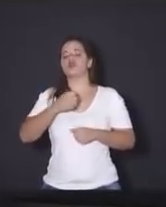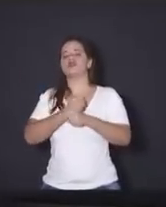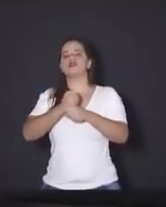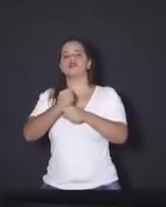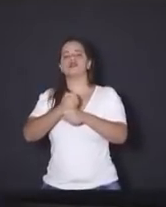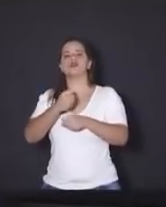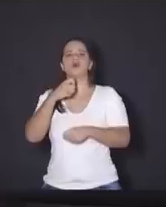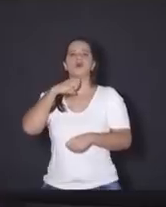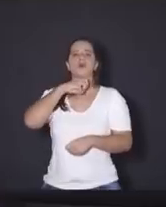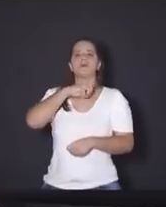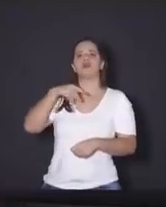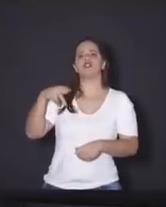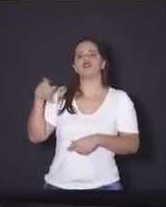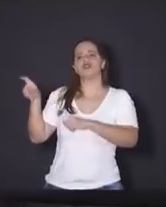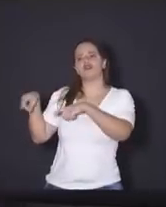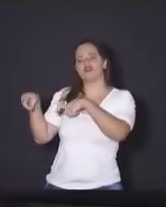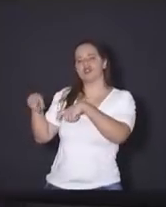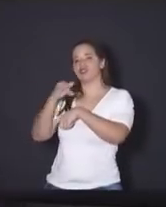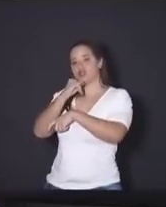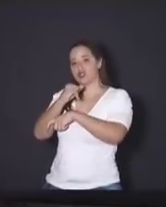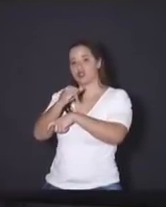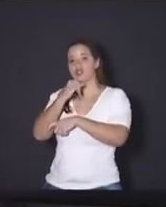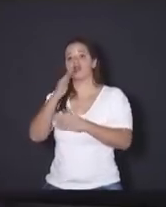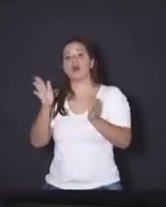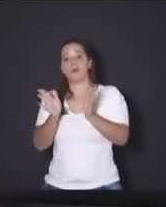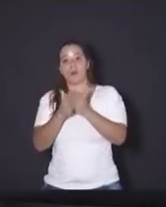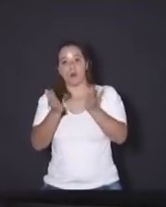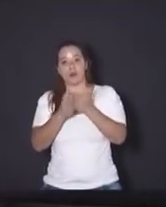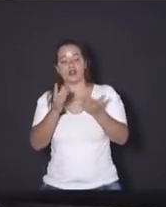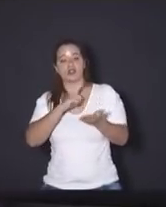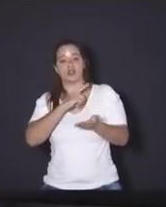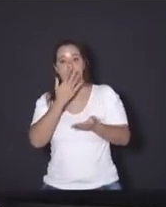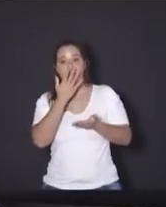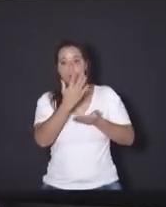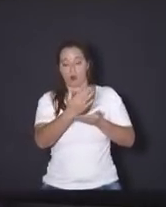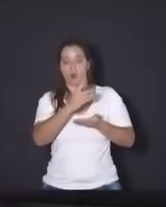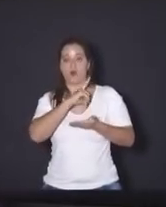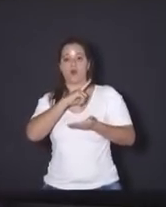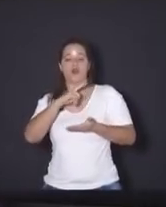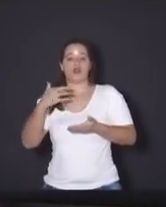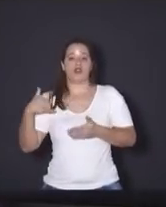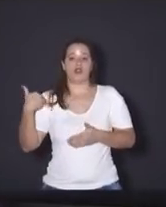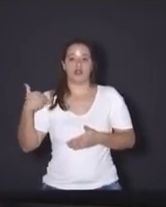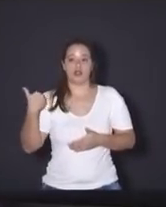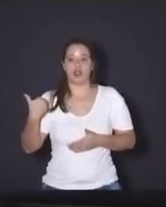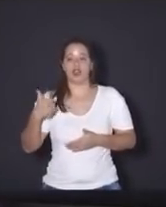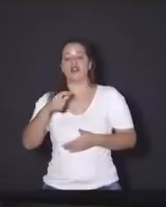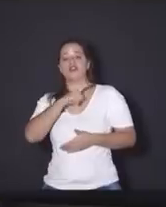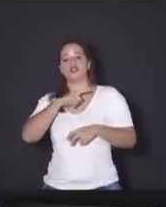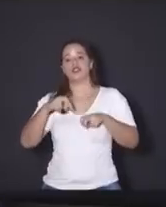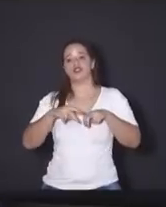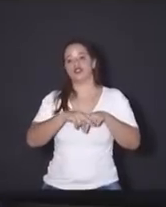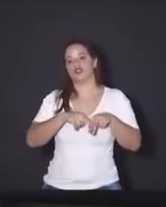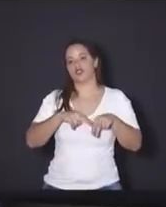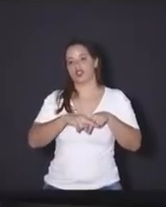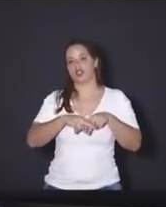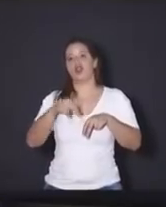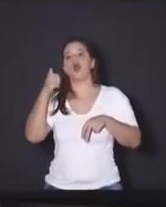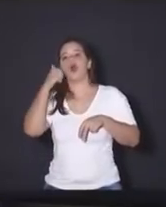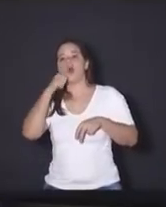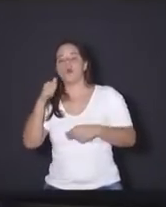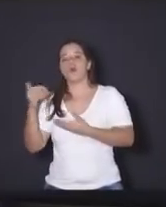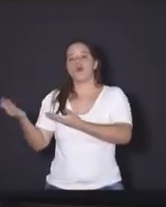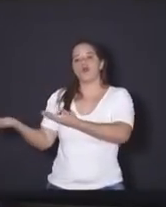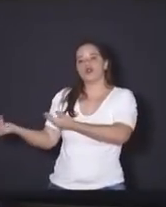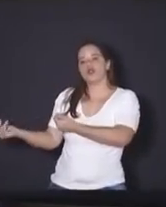no seu discurso disse que a pobreza tem curta idade tem gerado problemas de atingir as pessoas negras as mulheres ea juventude que